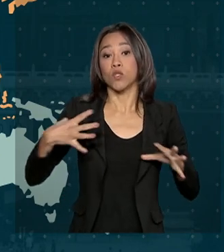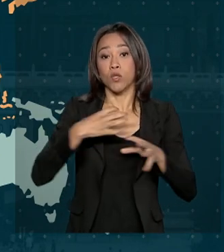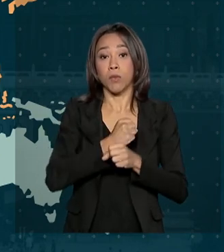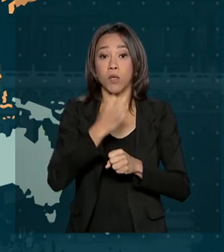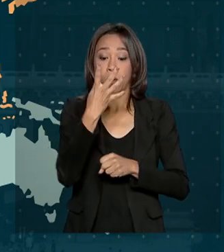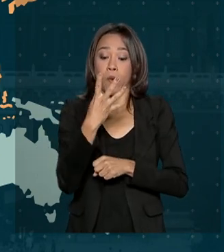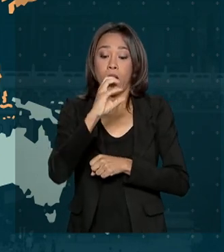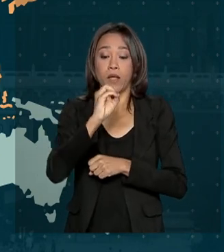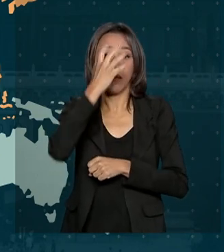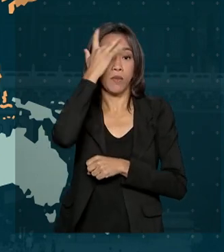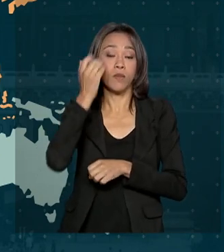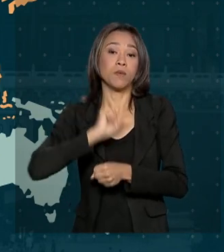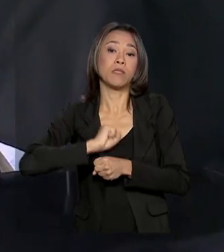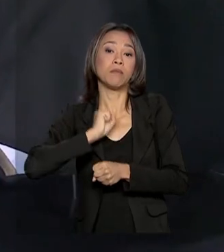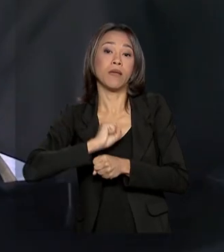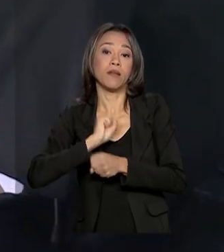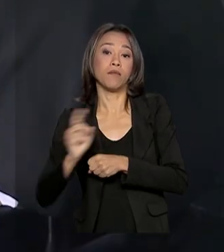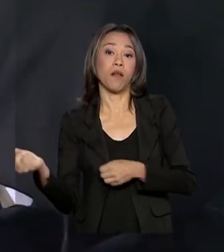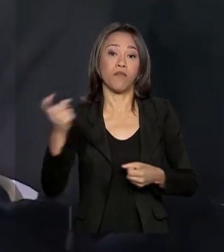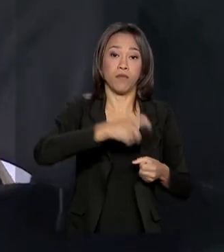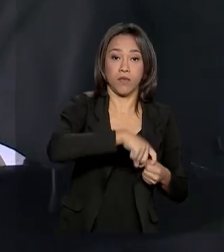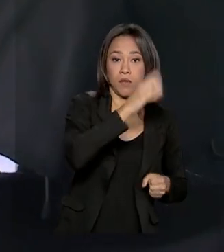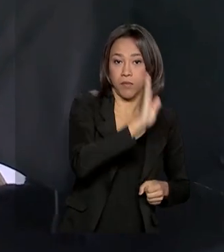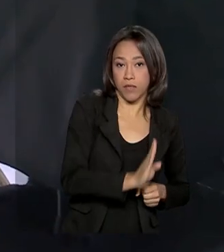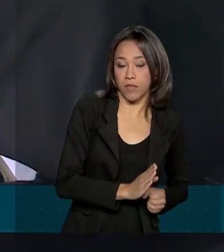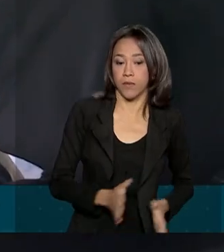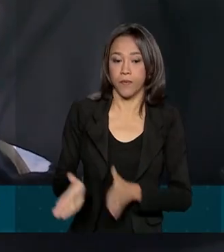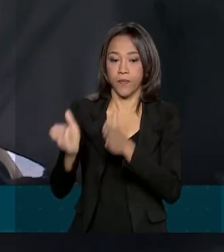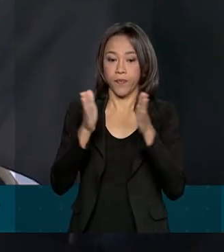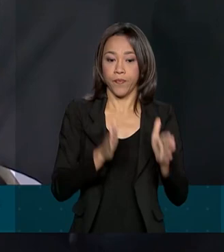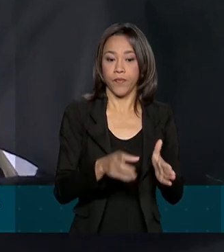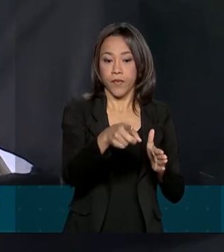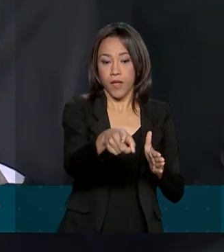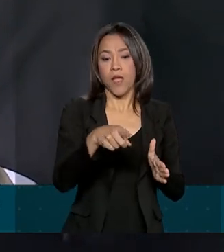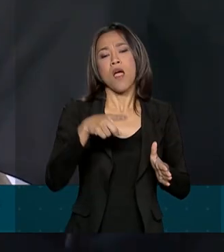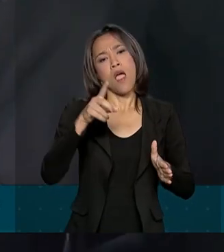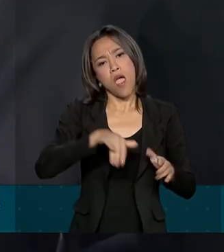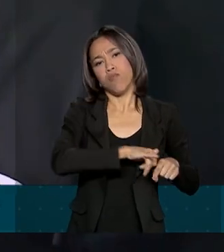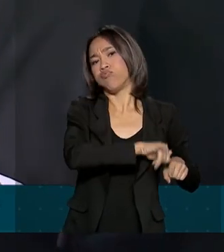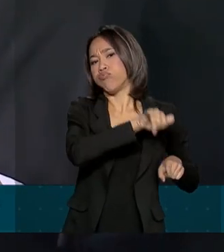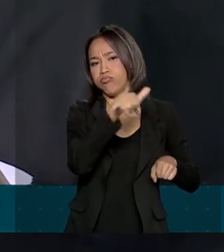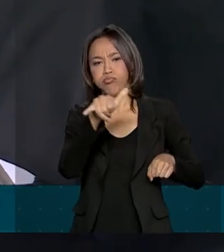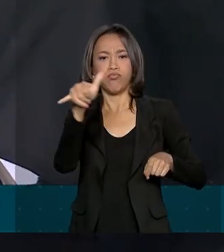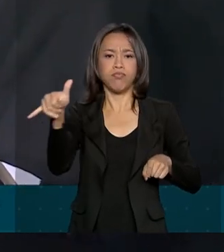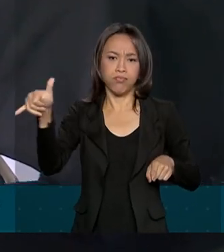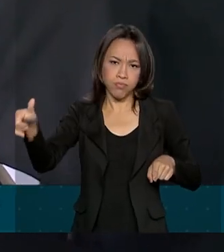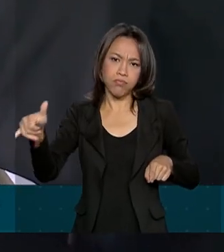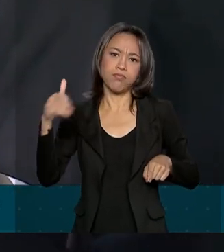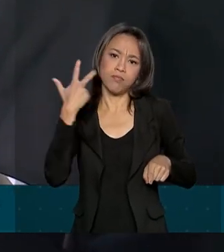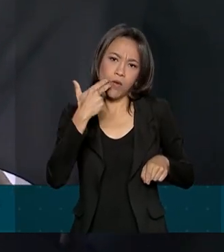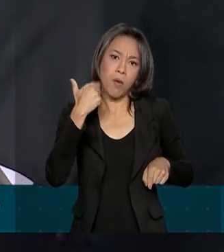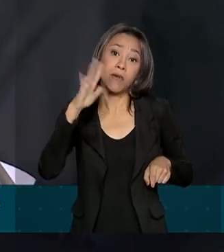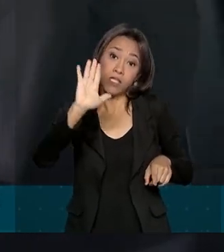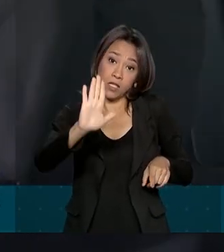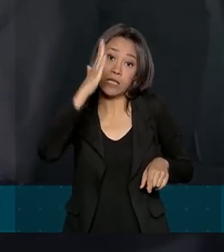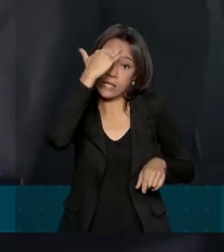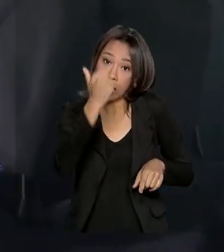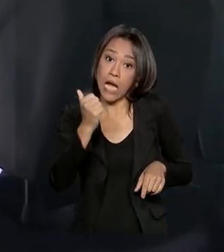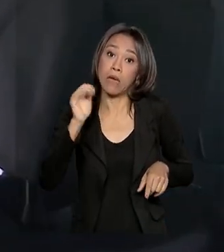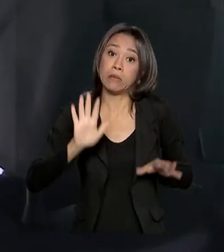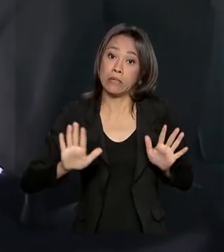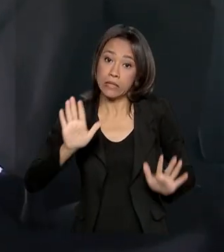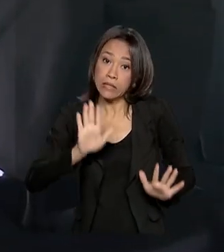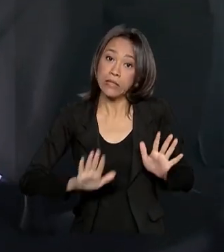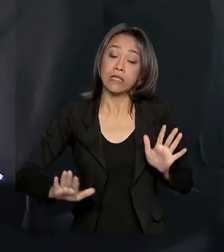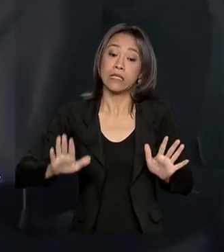aguardam para retornar ao país. É um voo aparentemente normal, mas a gente sabe da situação toda por trás, por causa do coronavírus. A situação